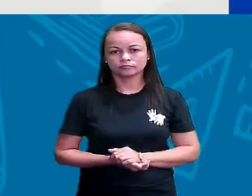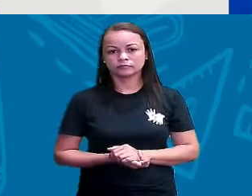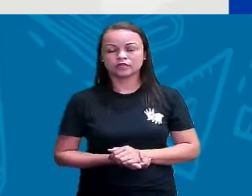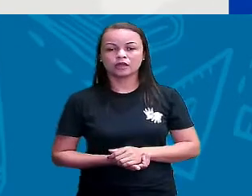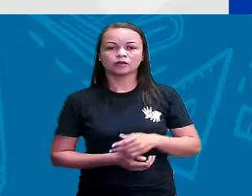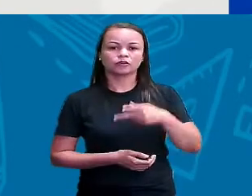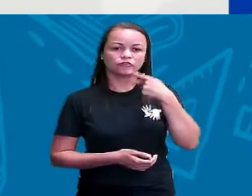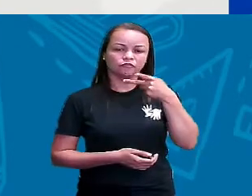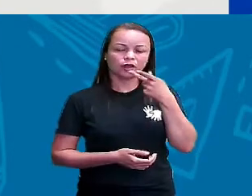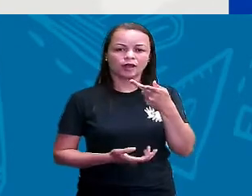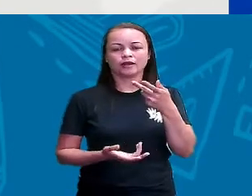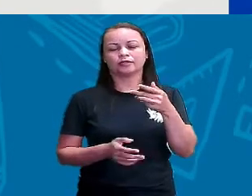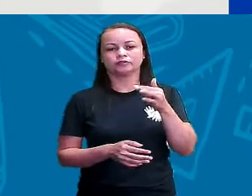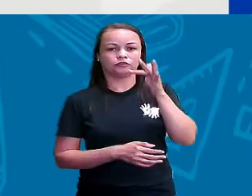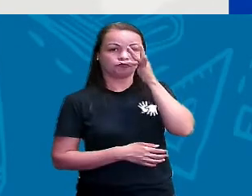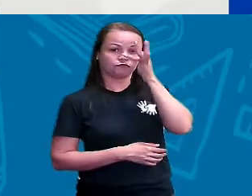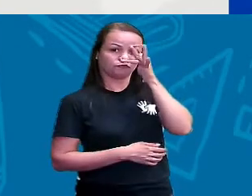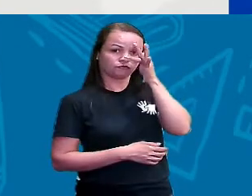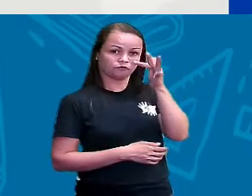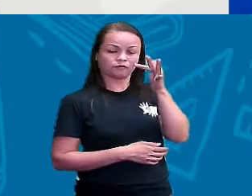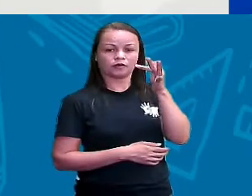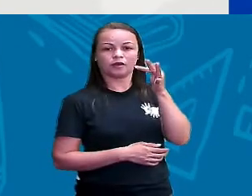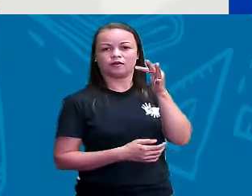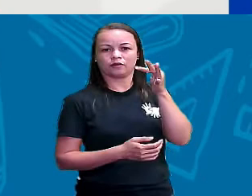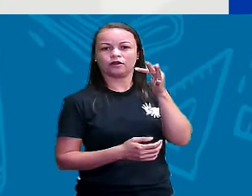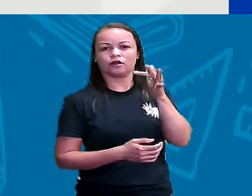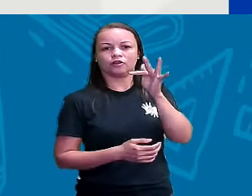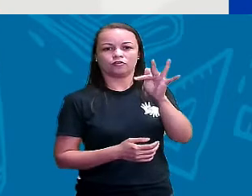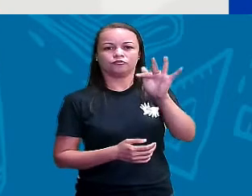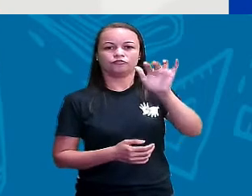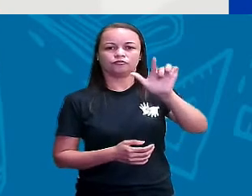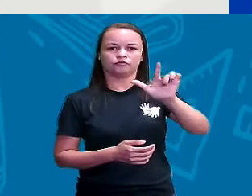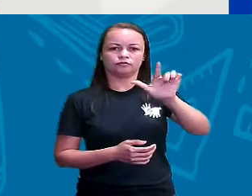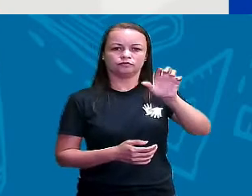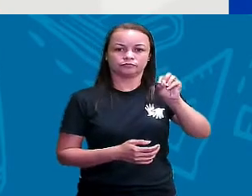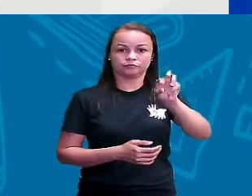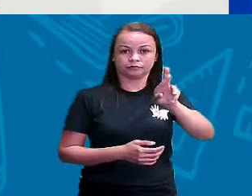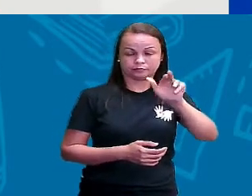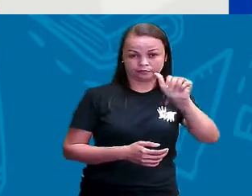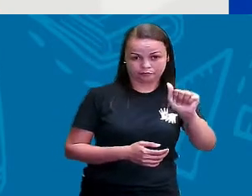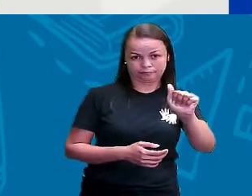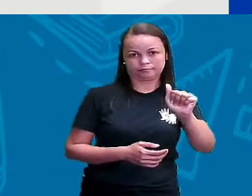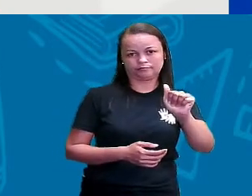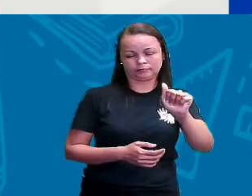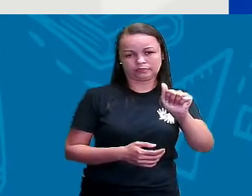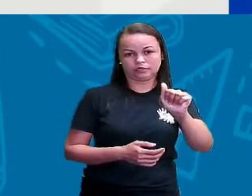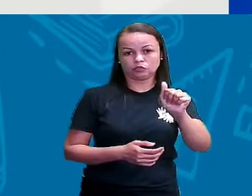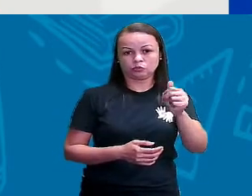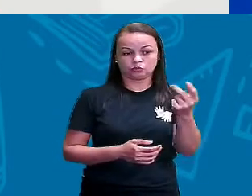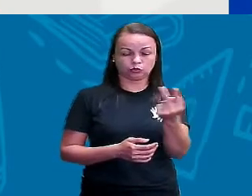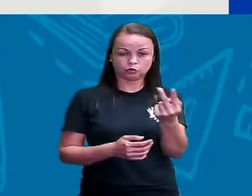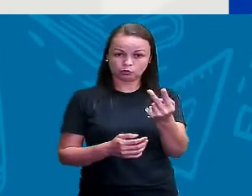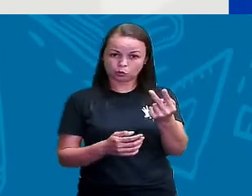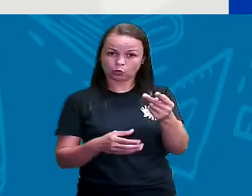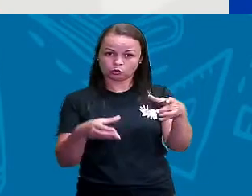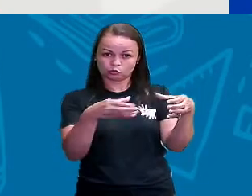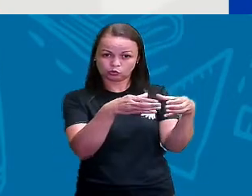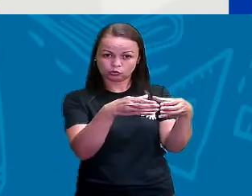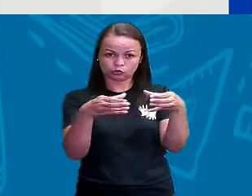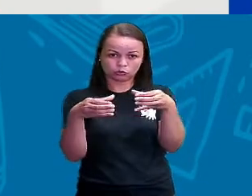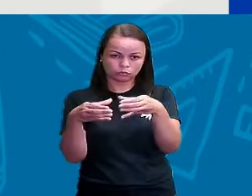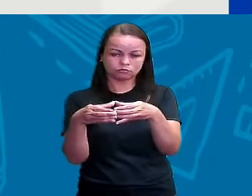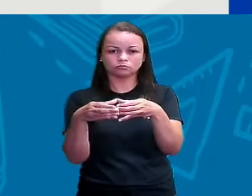a gente está falando da flora. Portanto, todas as espécies da fauna e da flora, elas